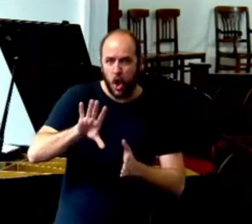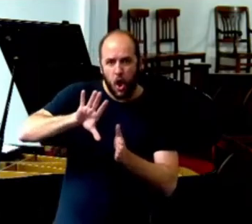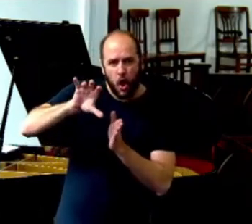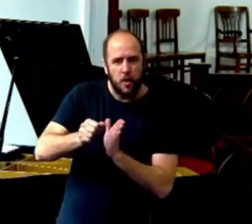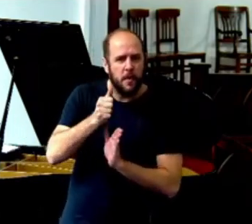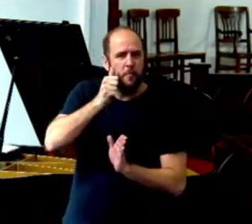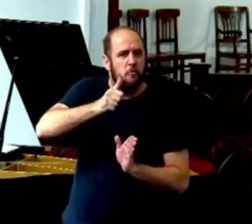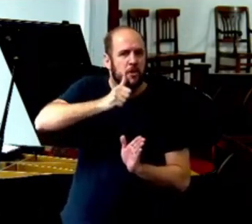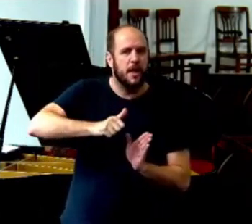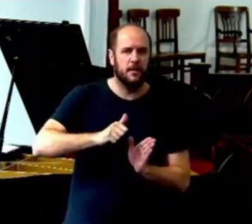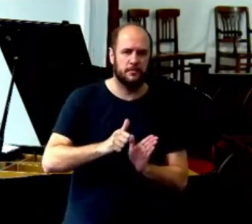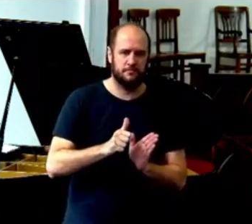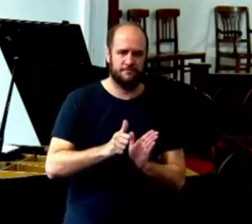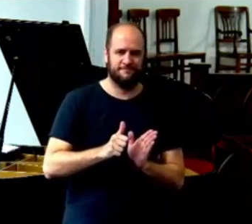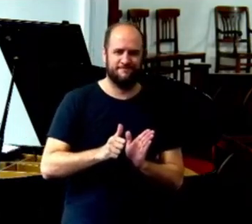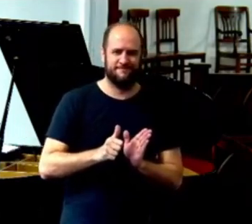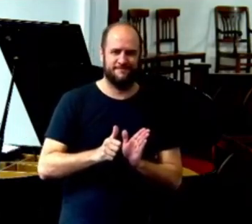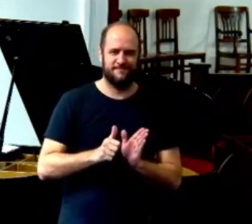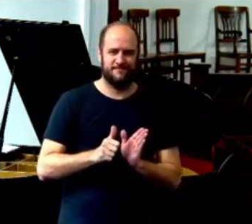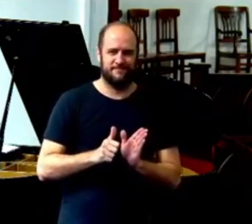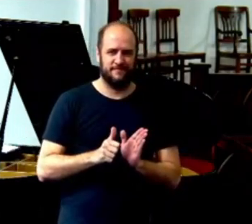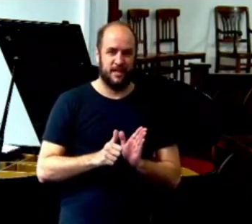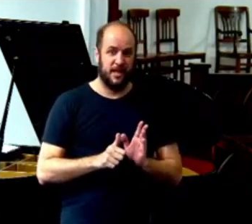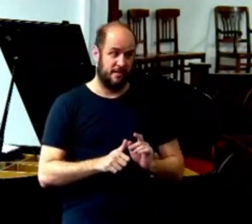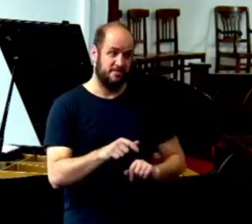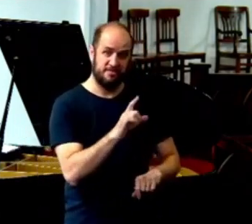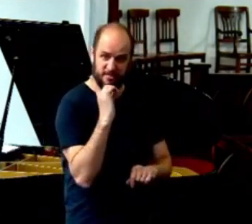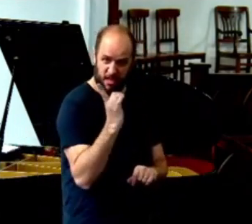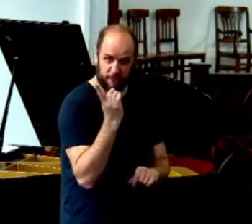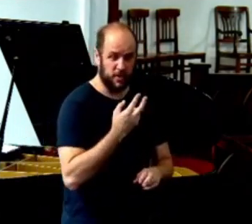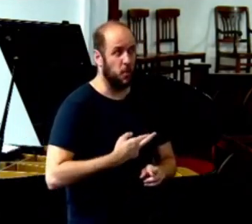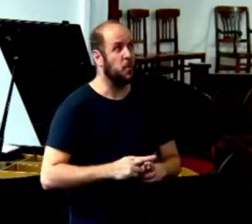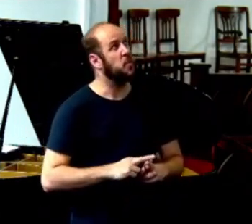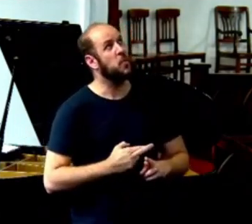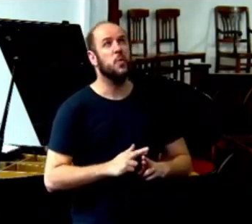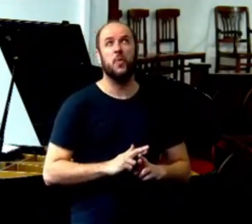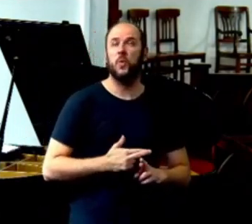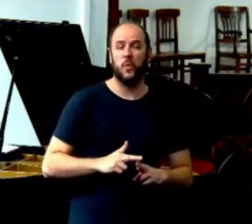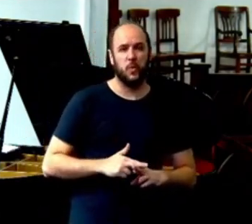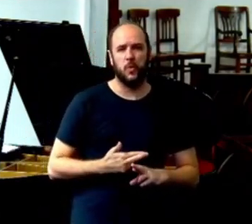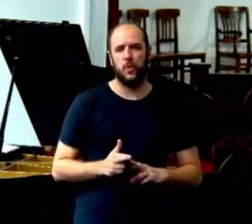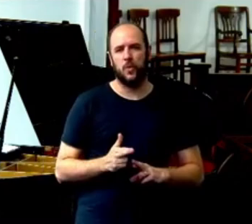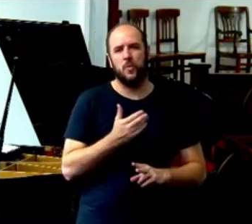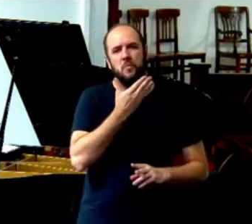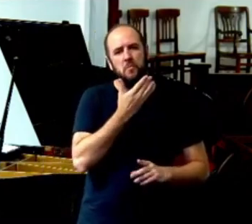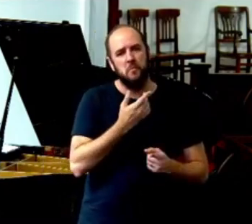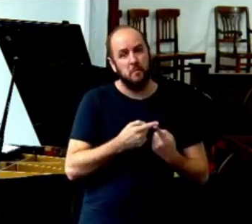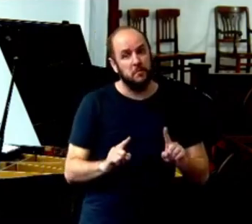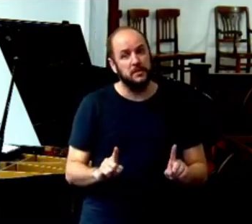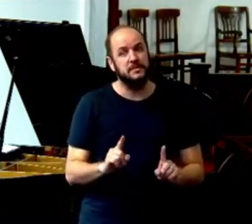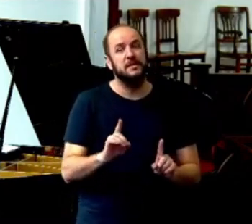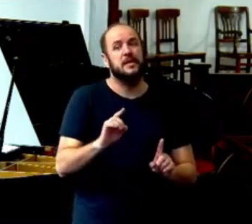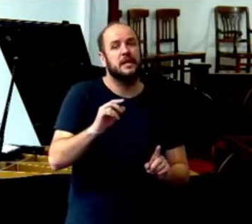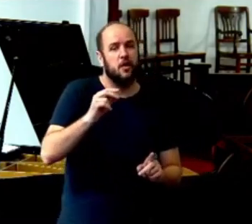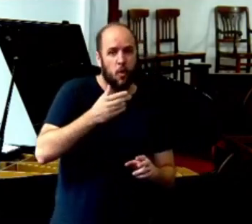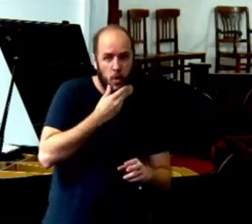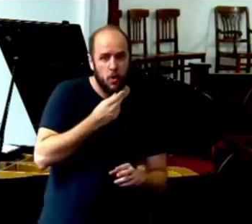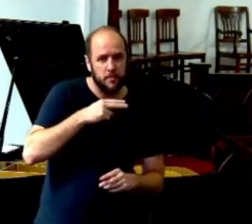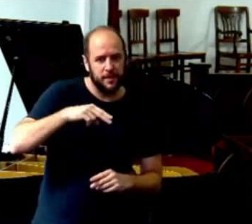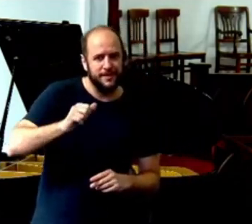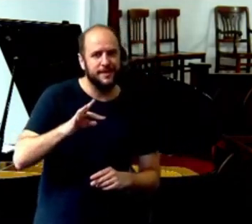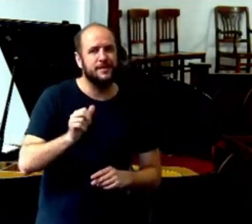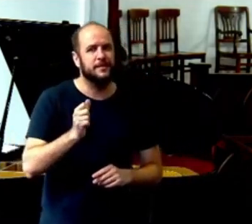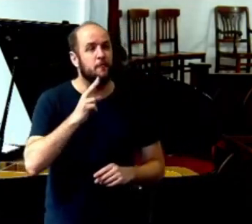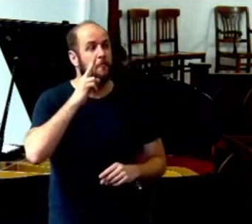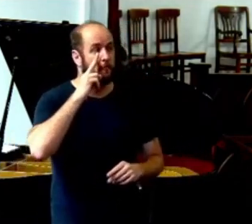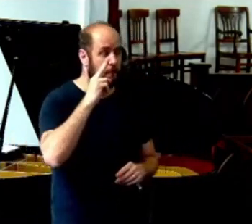e ira e vai ao encontro do pecado do outro. Mas ele mesmo não consegue mais enxergar